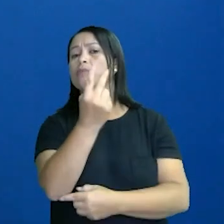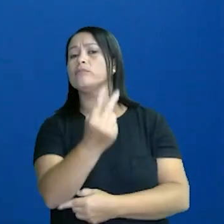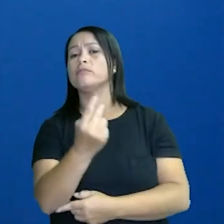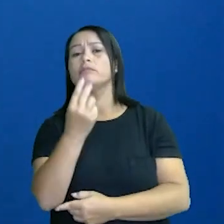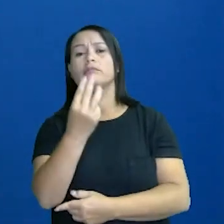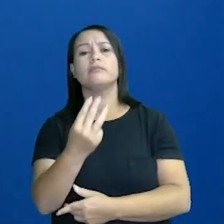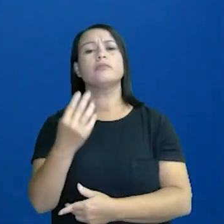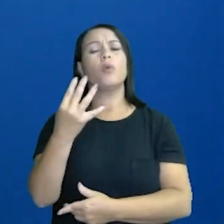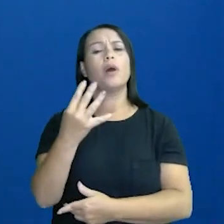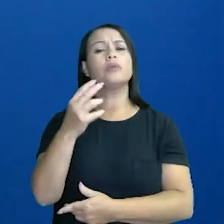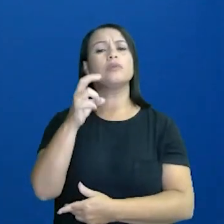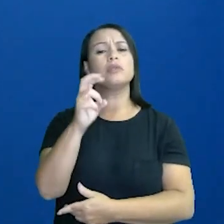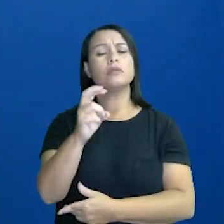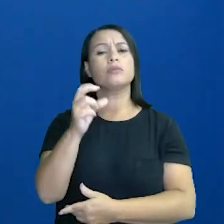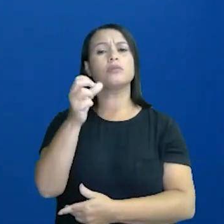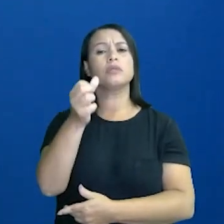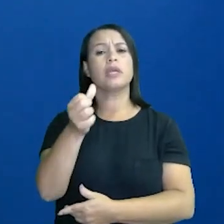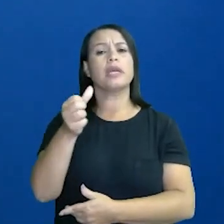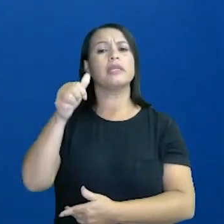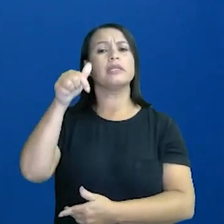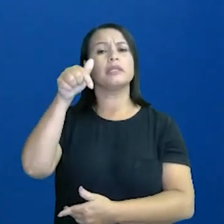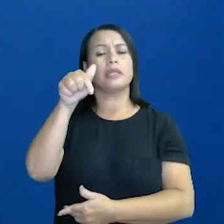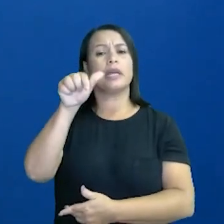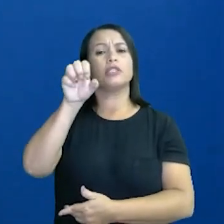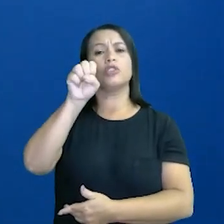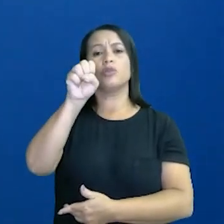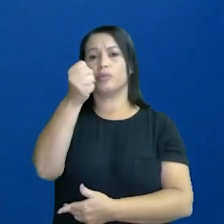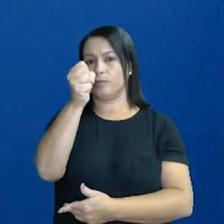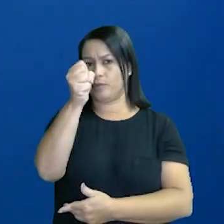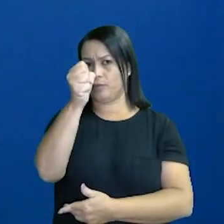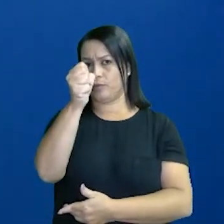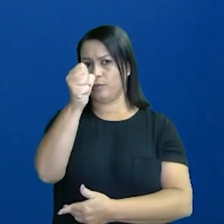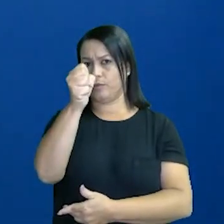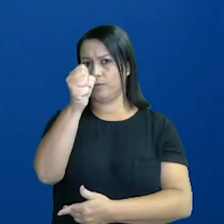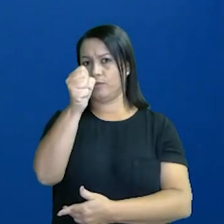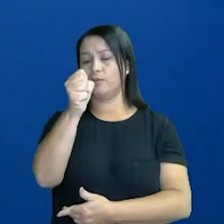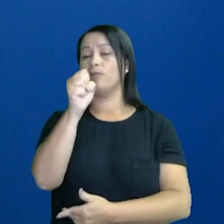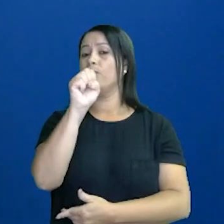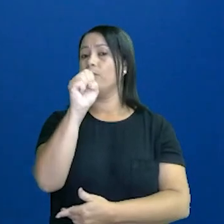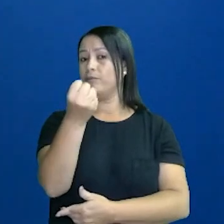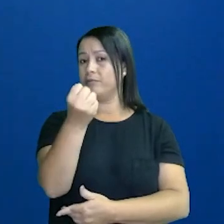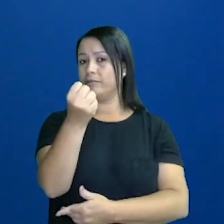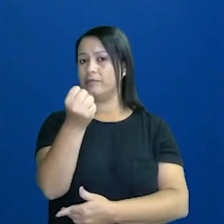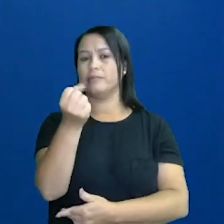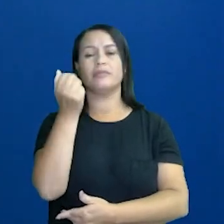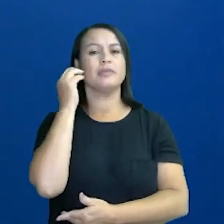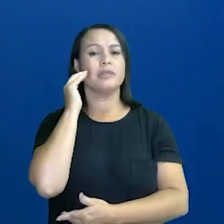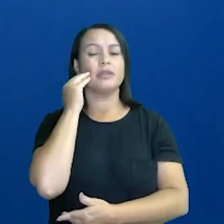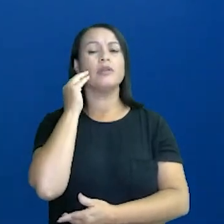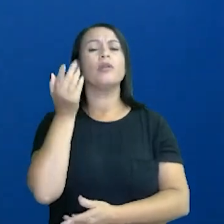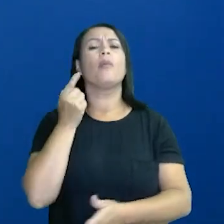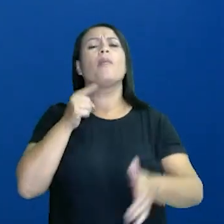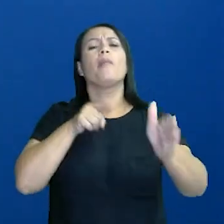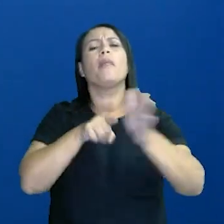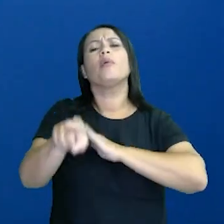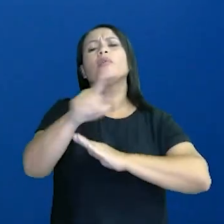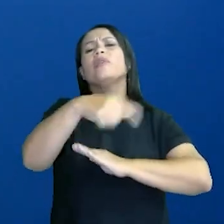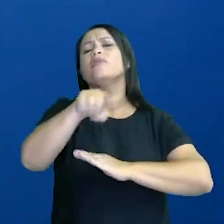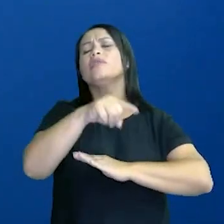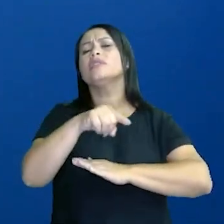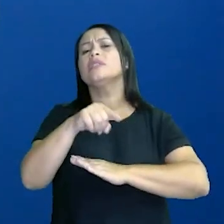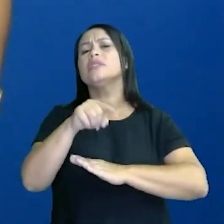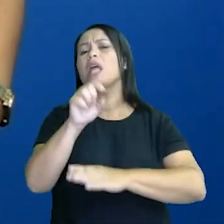1, 2, 3, 4, 5, 6, 7, 8, não é isso? Eu pergunto a